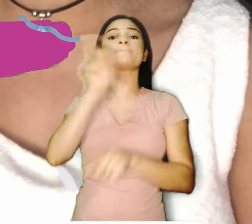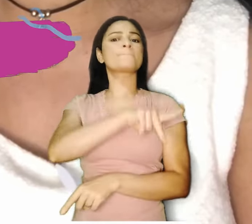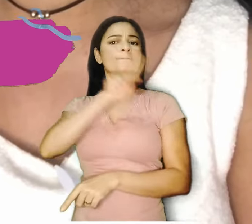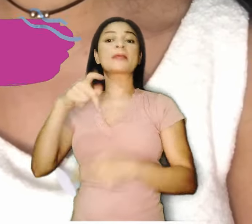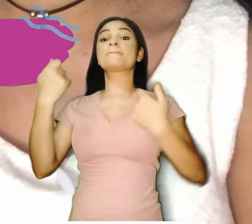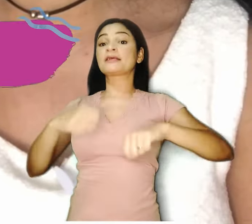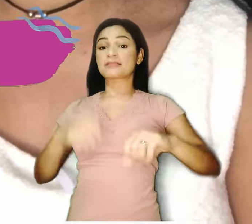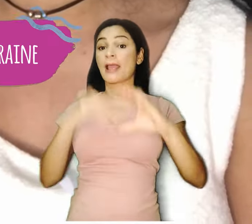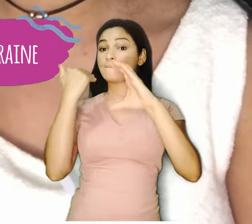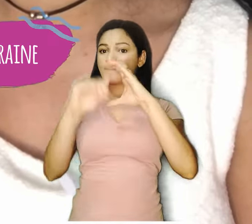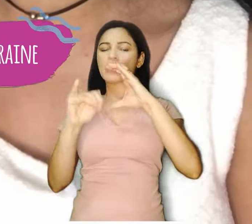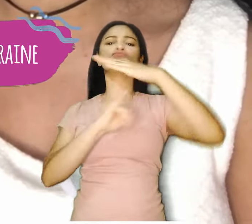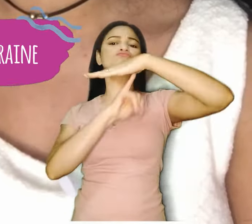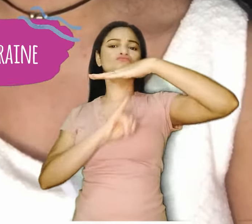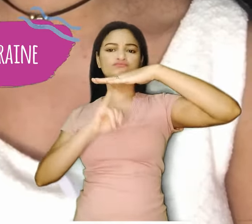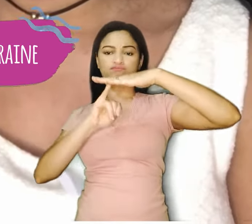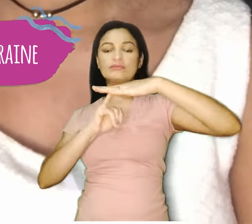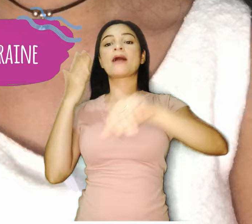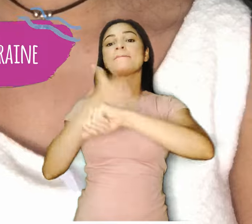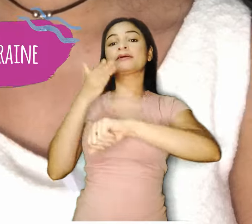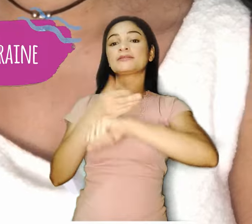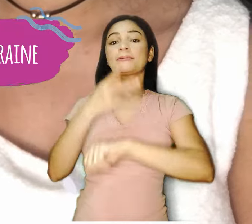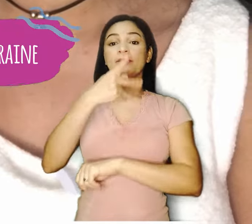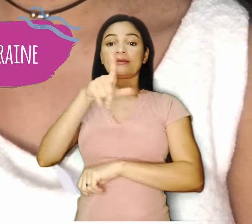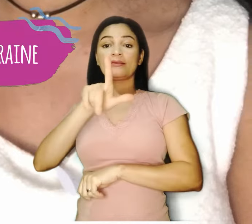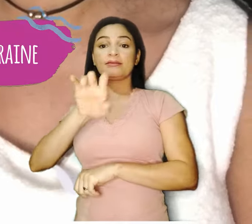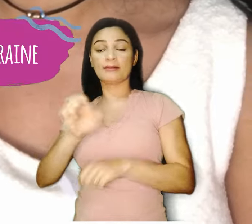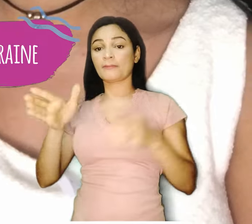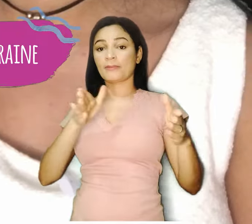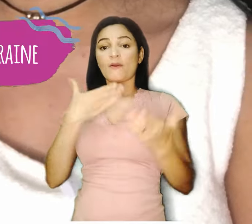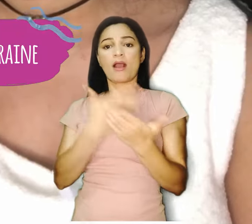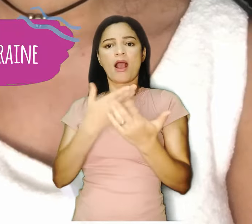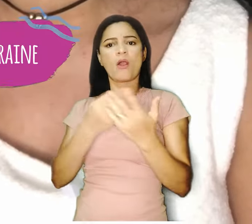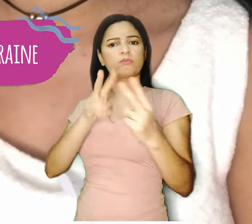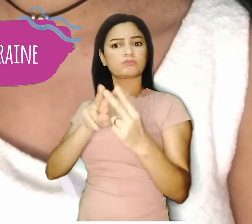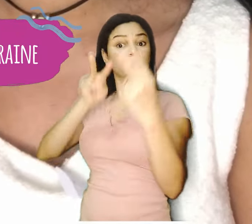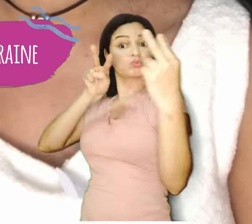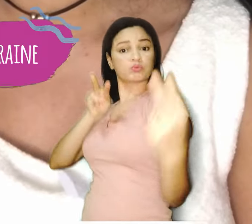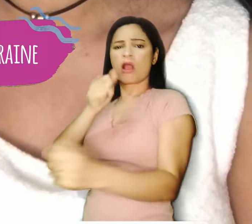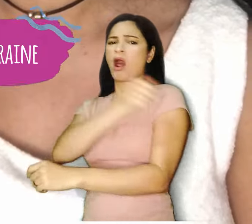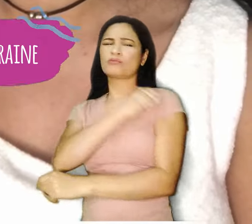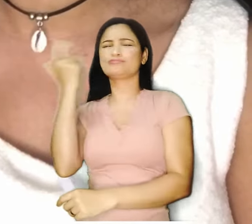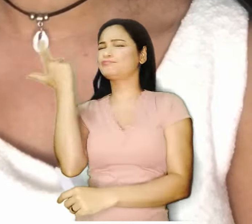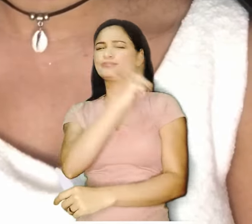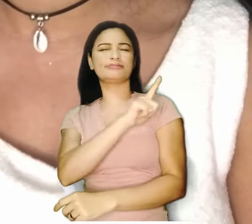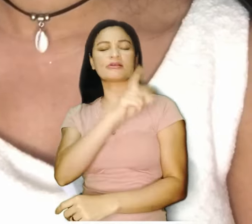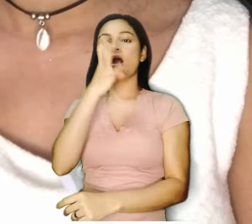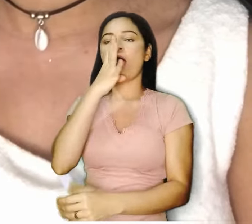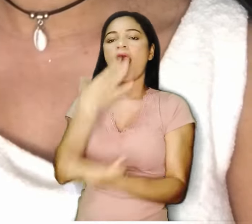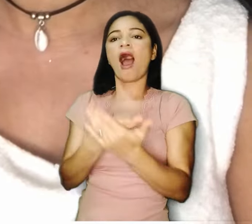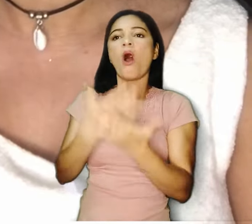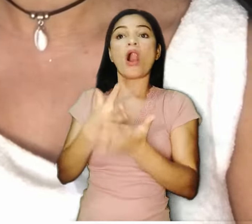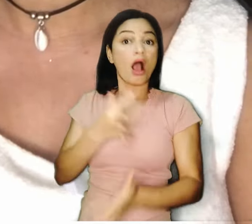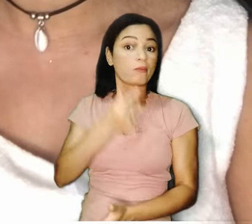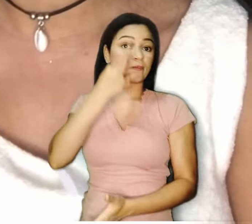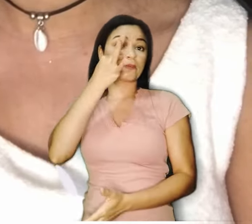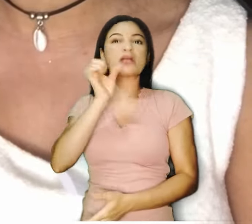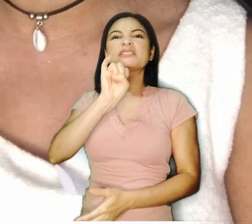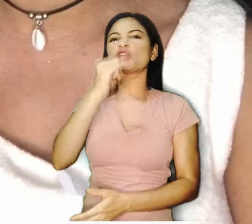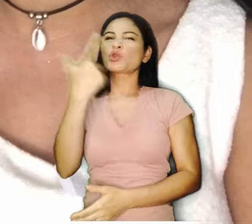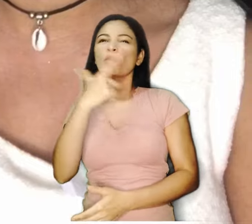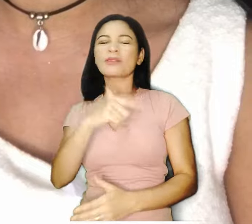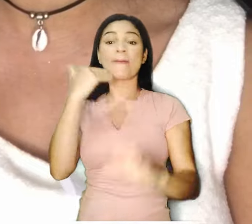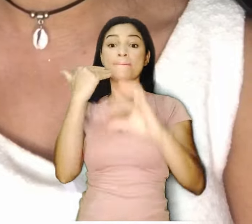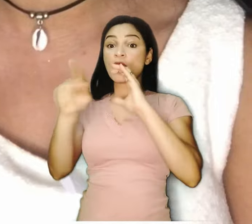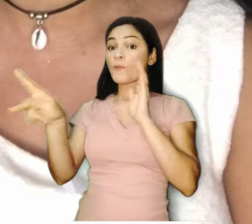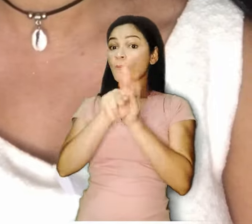Estudantes e docentes devem ter o e-mail institucional para participar do PLE, Período Letivo Excepcional. O aluno não conseguirá